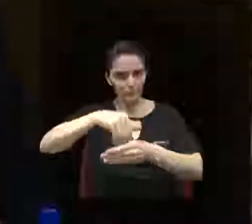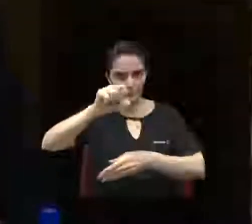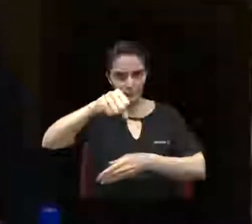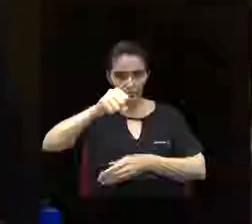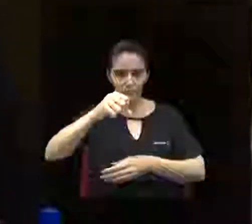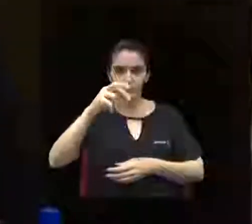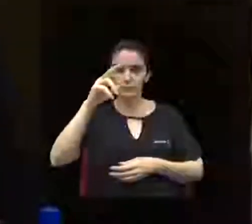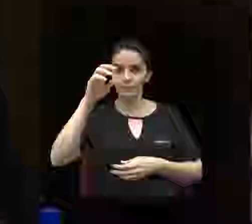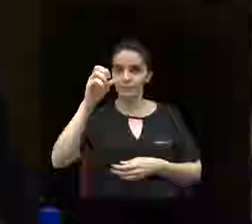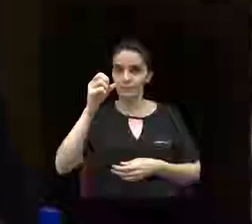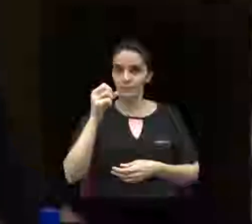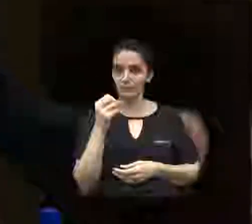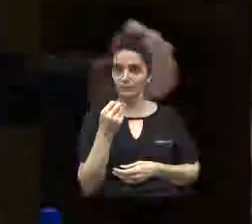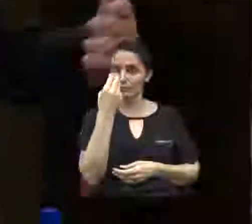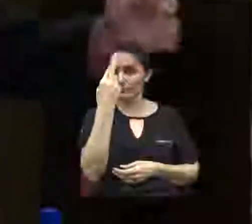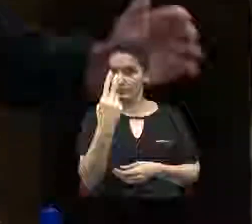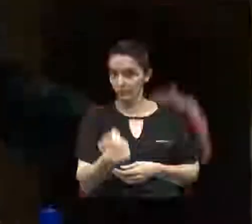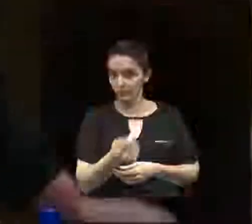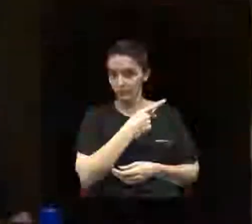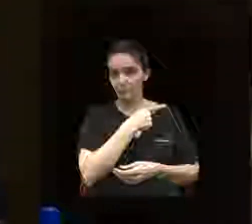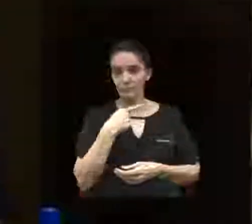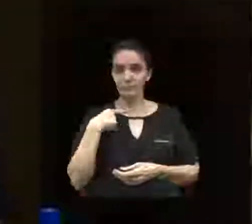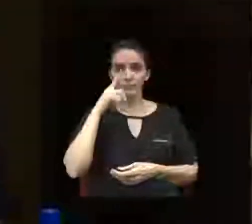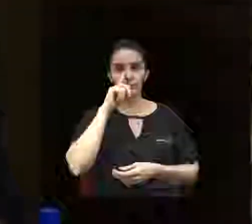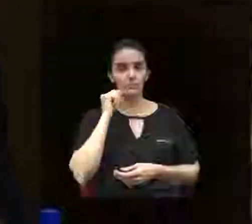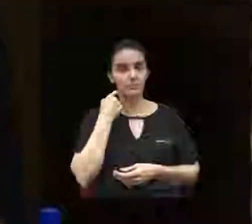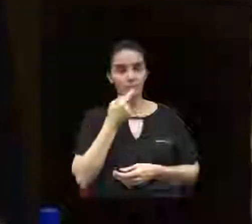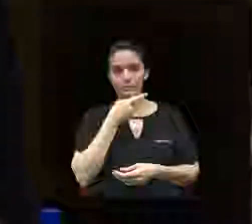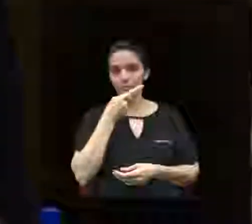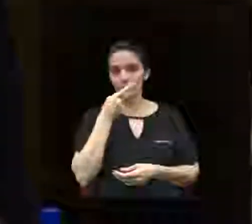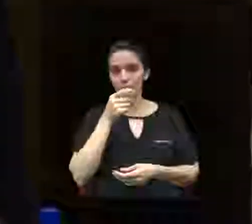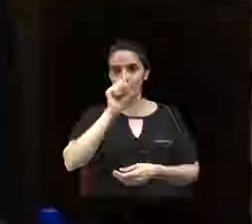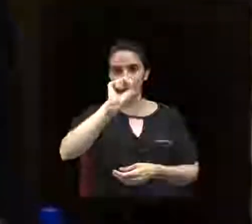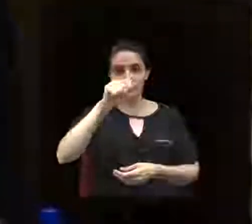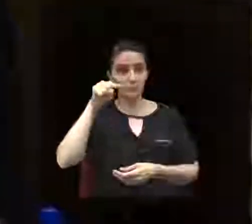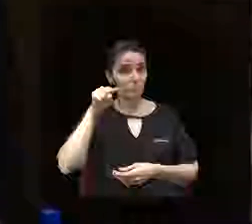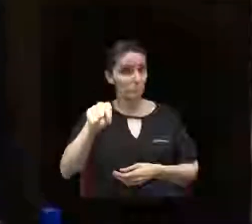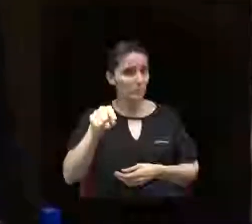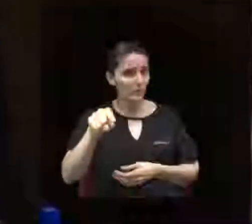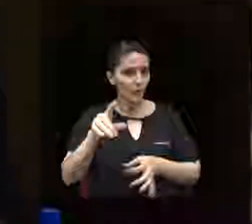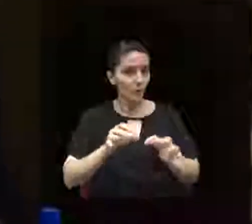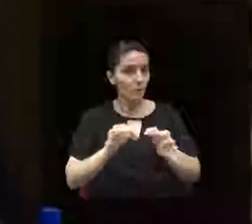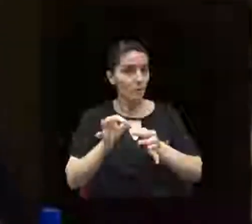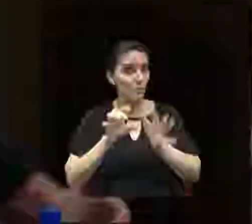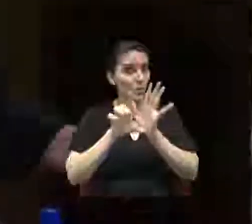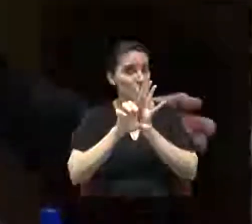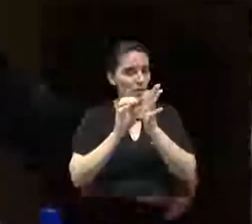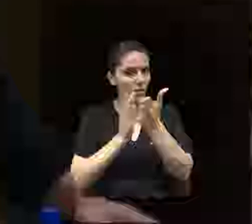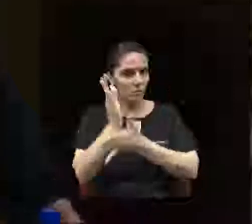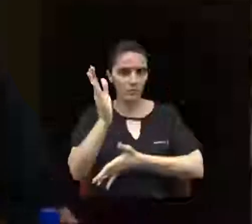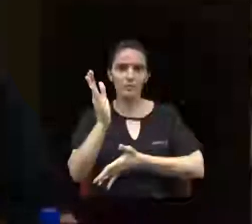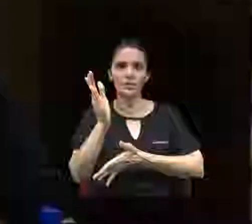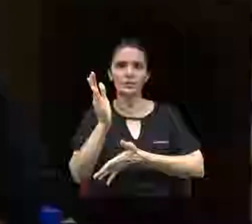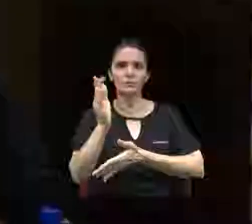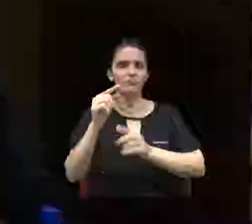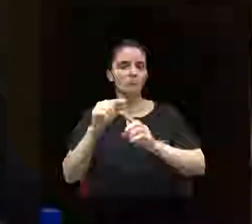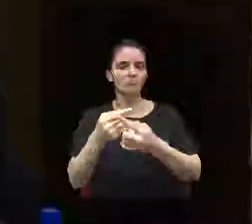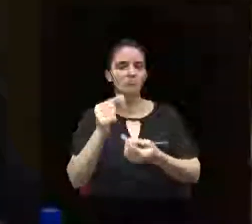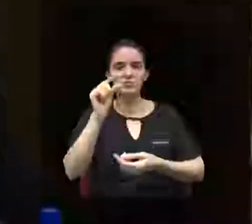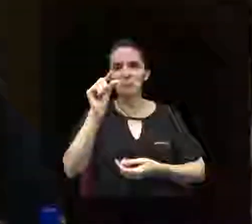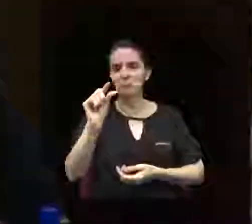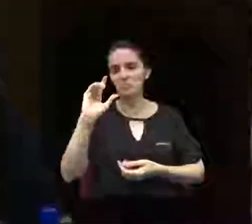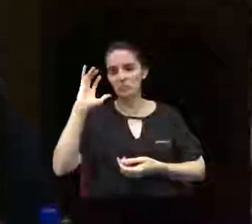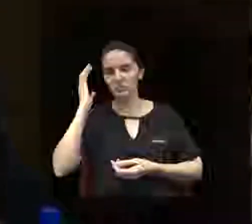um dia aí que tem 8.000 projetos, pouquíssimo, 8.000 leis aprovadas e poucas